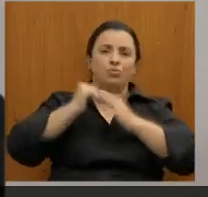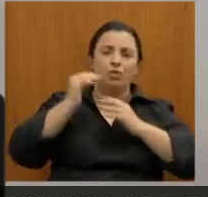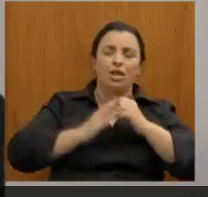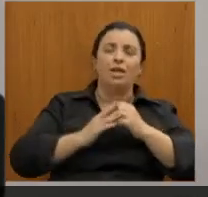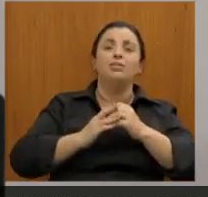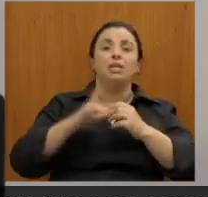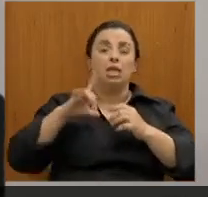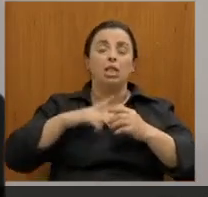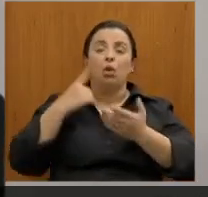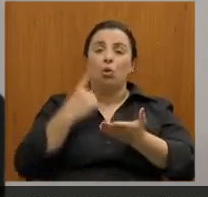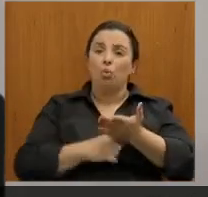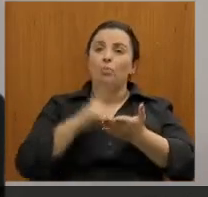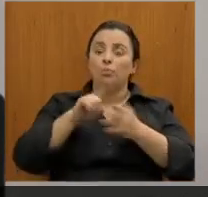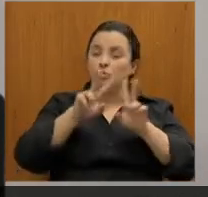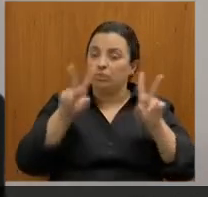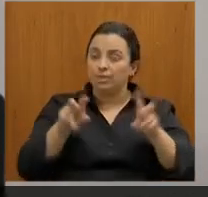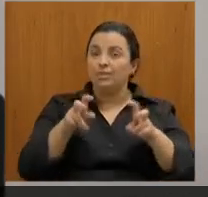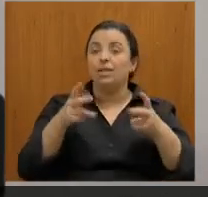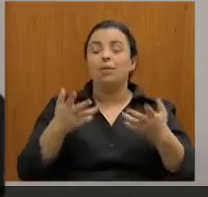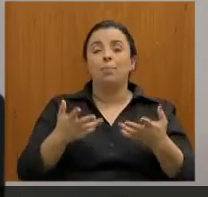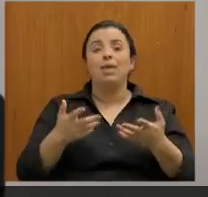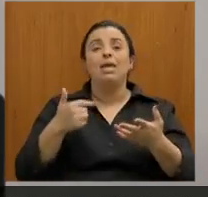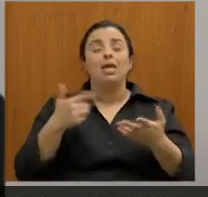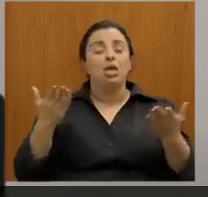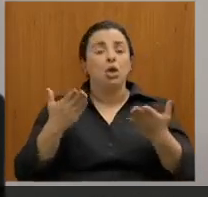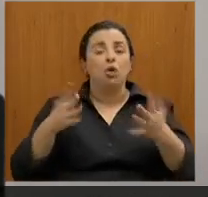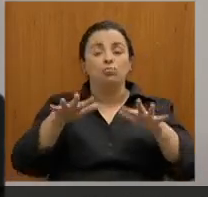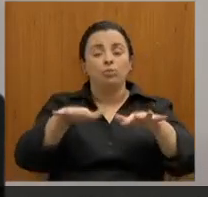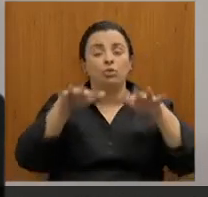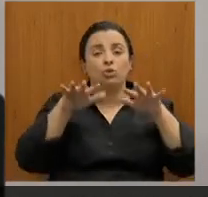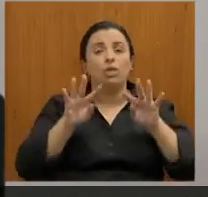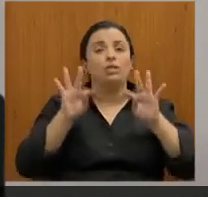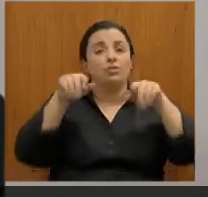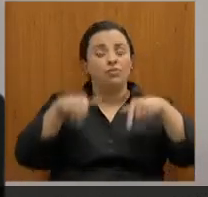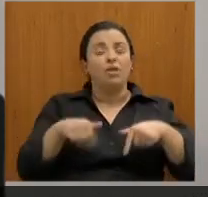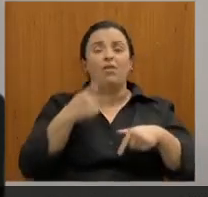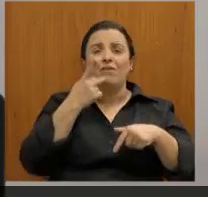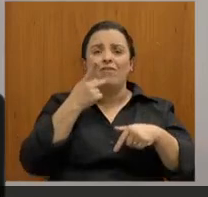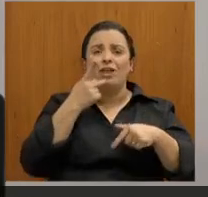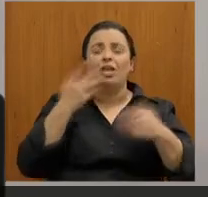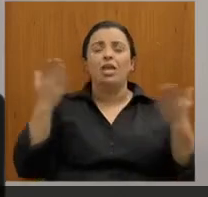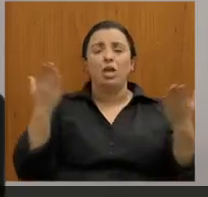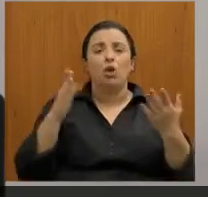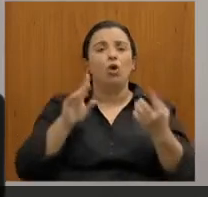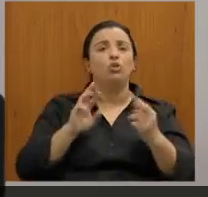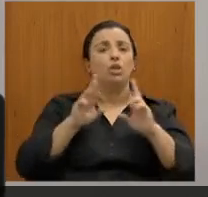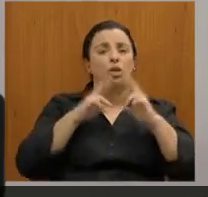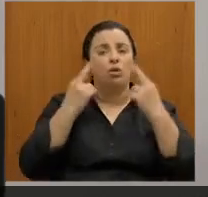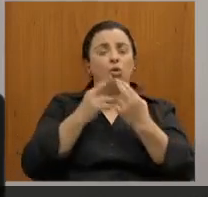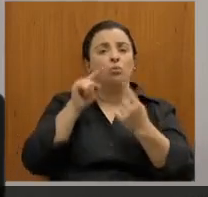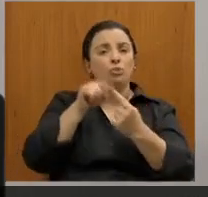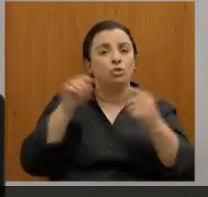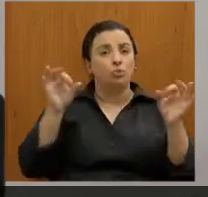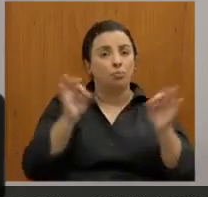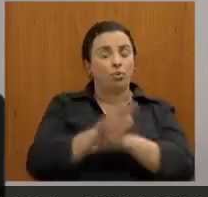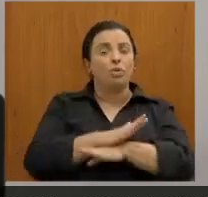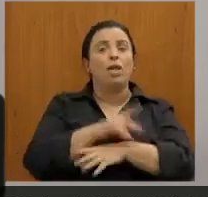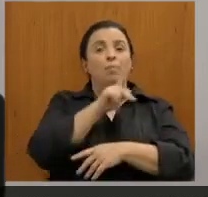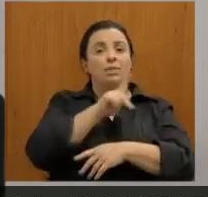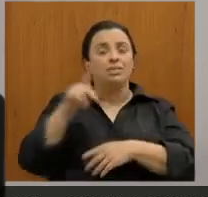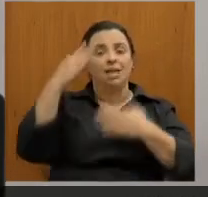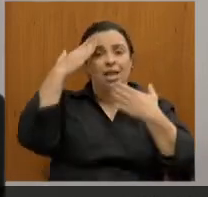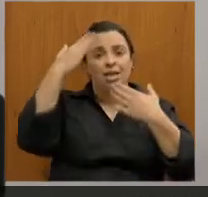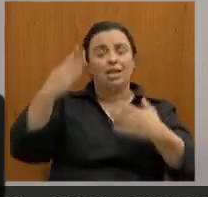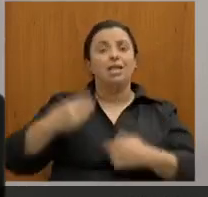comprometidas com essa causa e encerro dizendo que cumprida a finalidade da reunião a presidência agradece